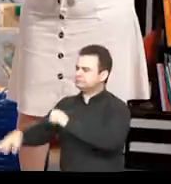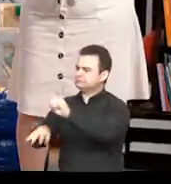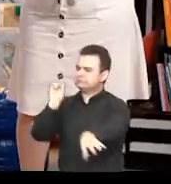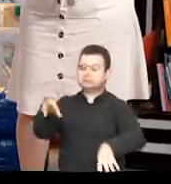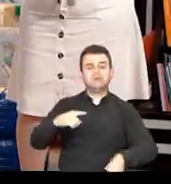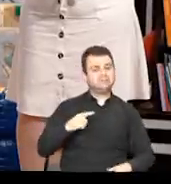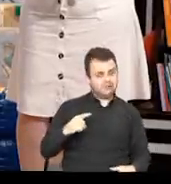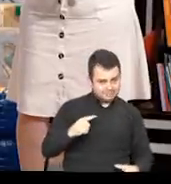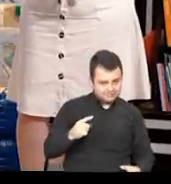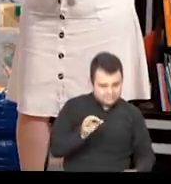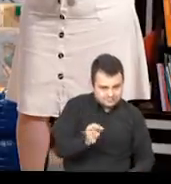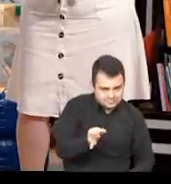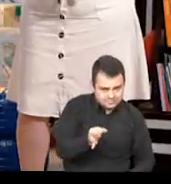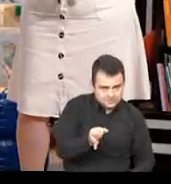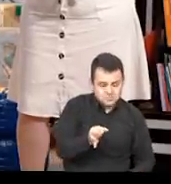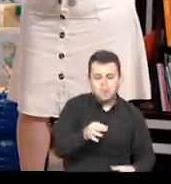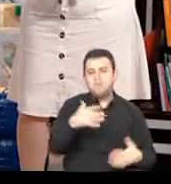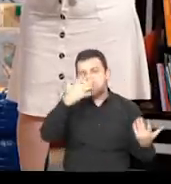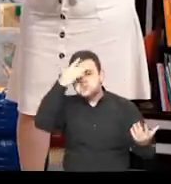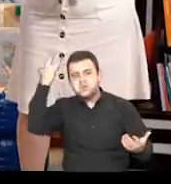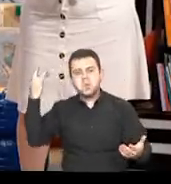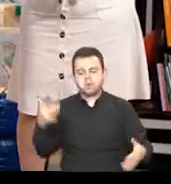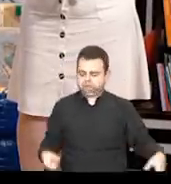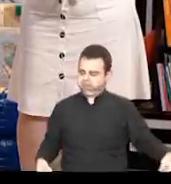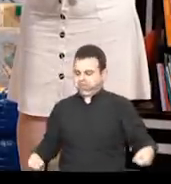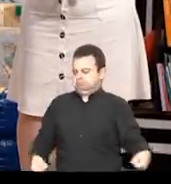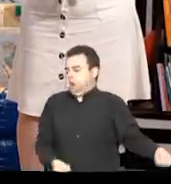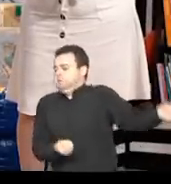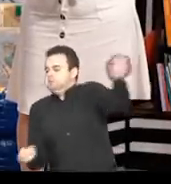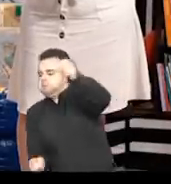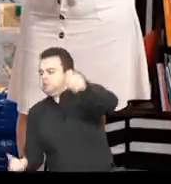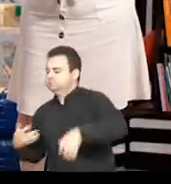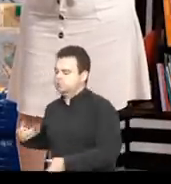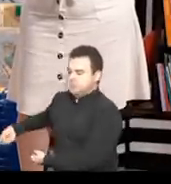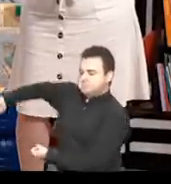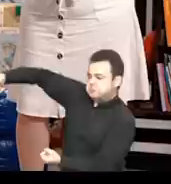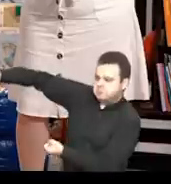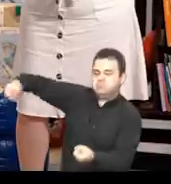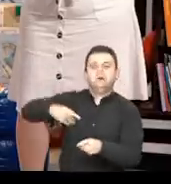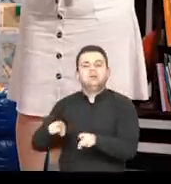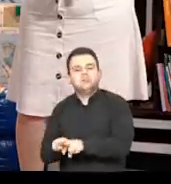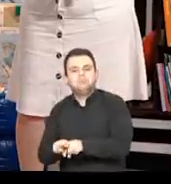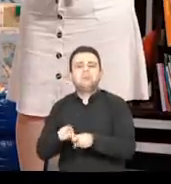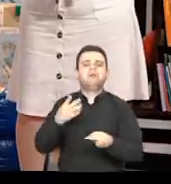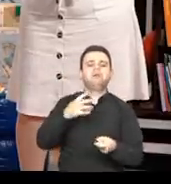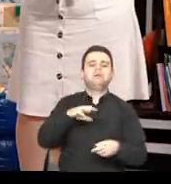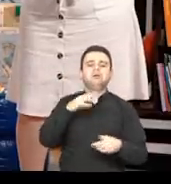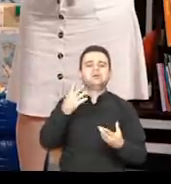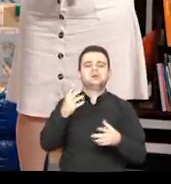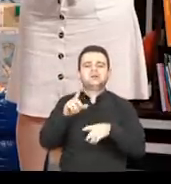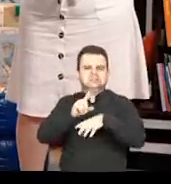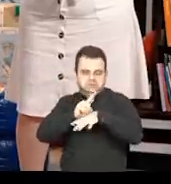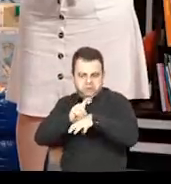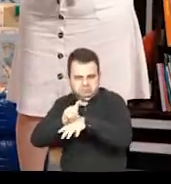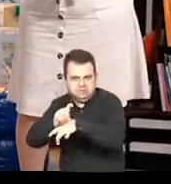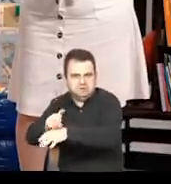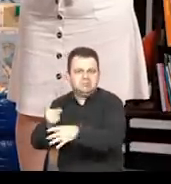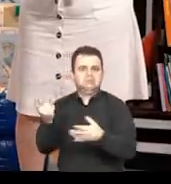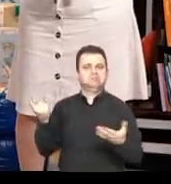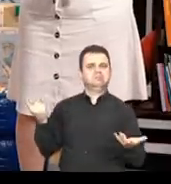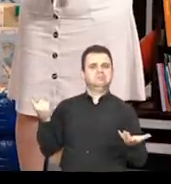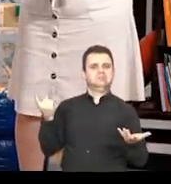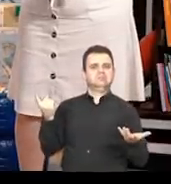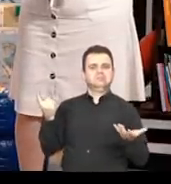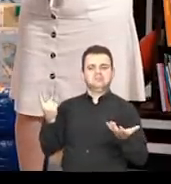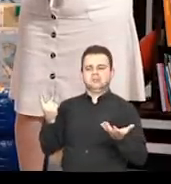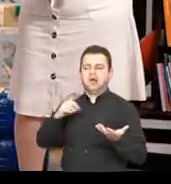as pessoas depositam entulhos e outros resíduos a ponto de alguns animais aparecerem lá, como escorpiões. O que